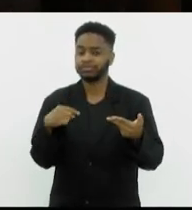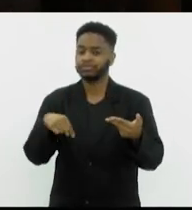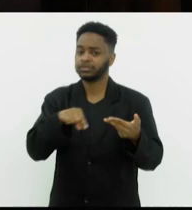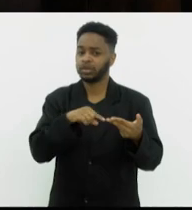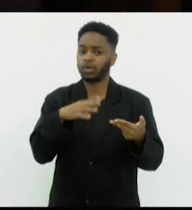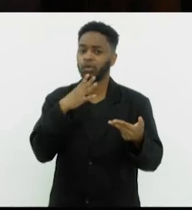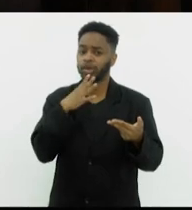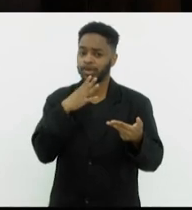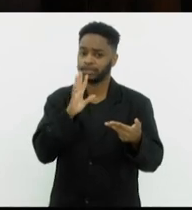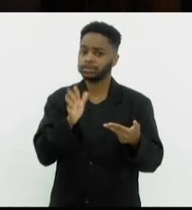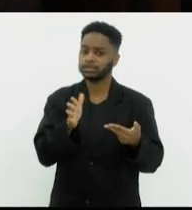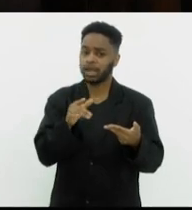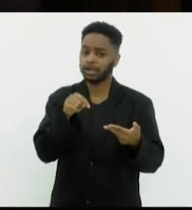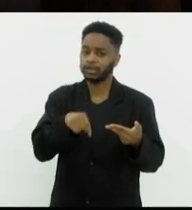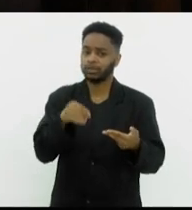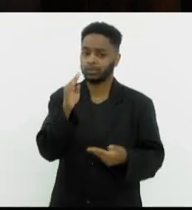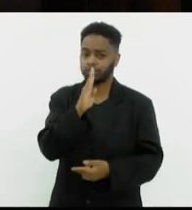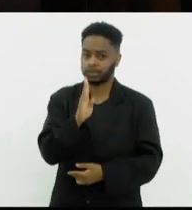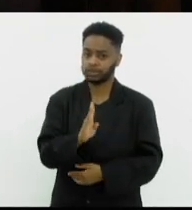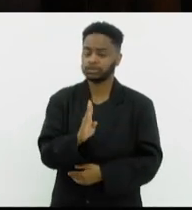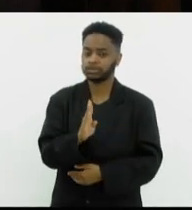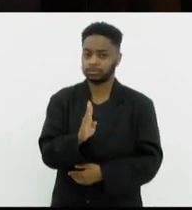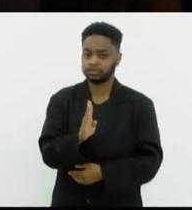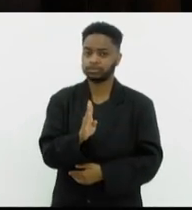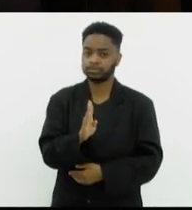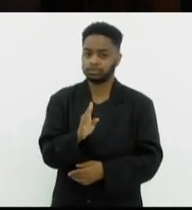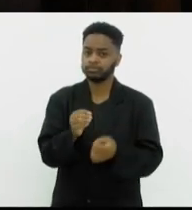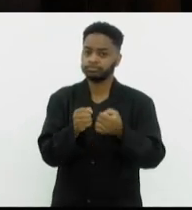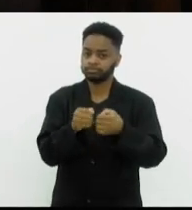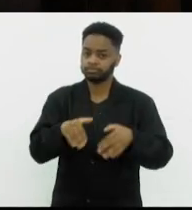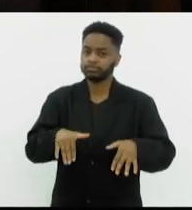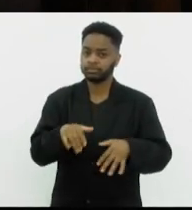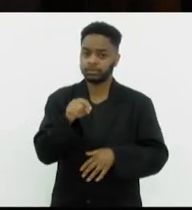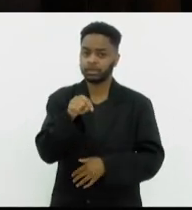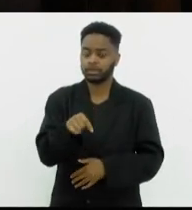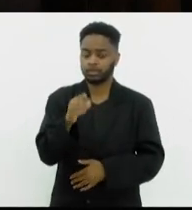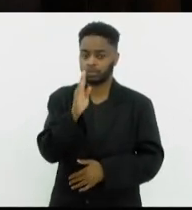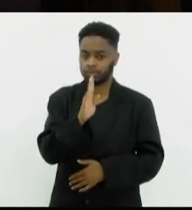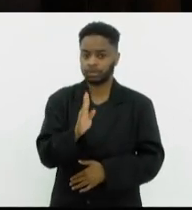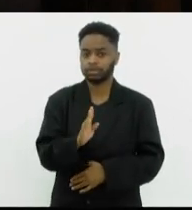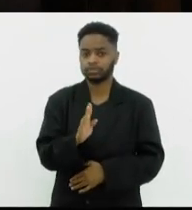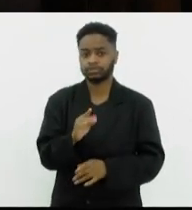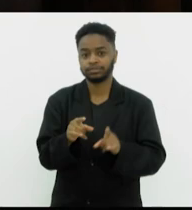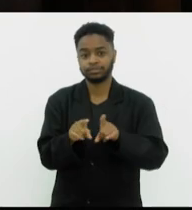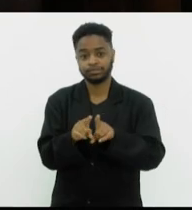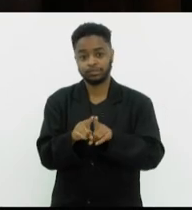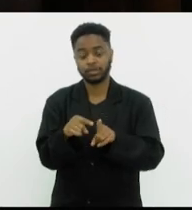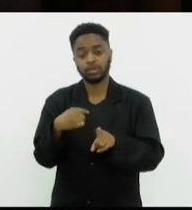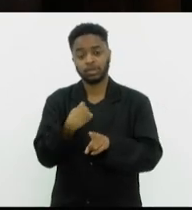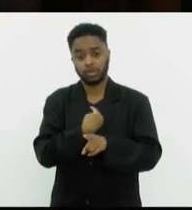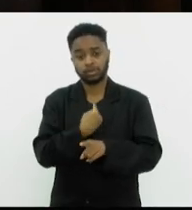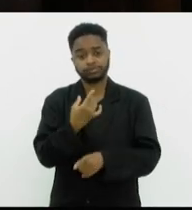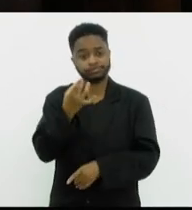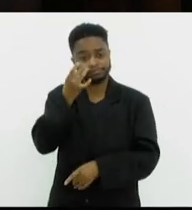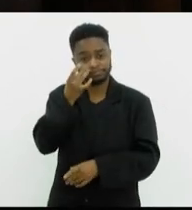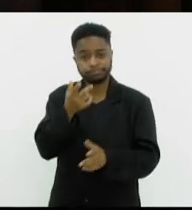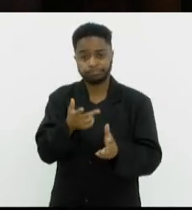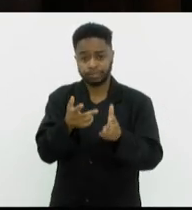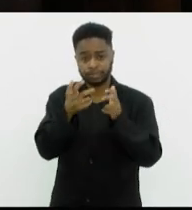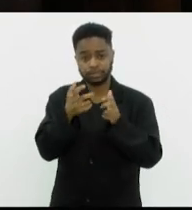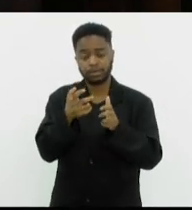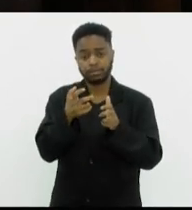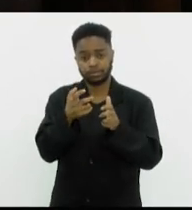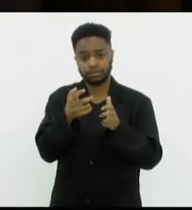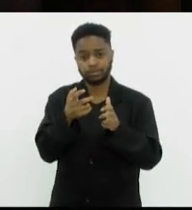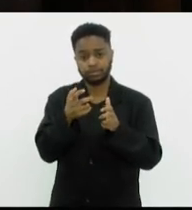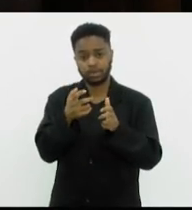de atingidos no Brasil, de atingidos e atingidas, e estamos presenciando no nosso